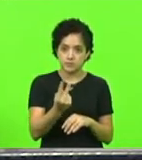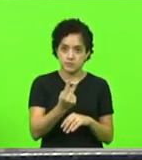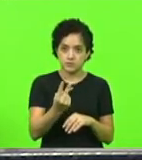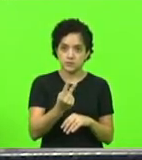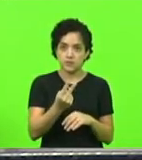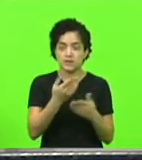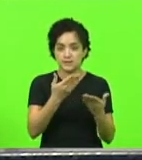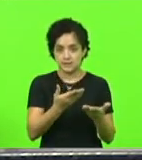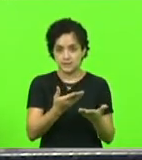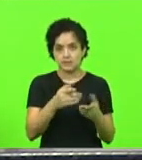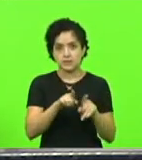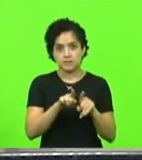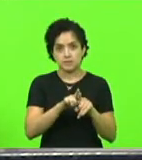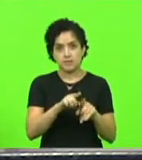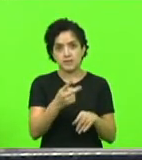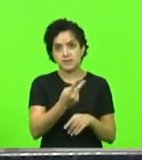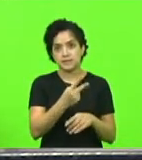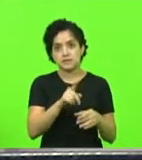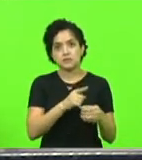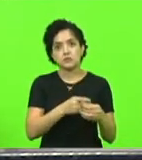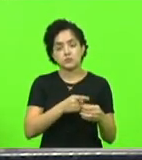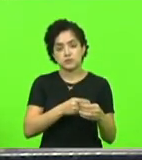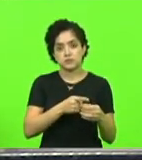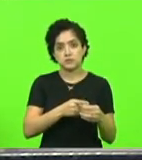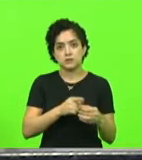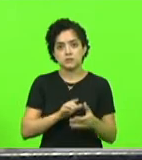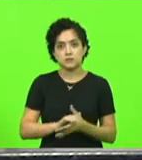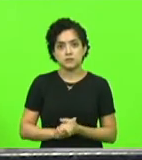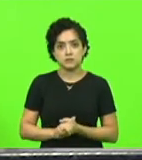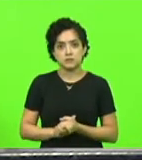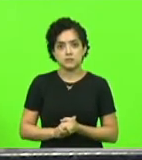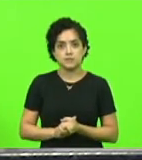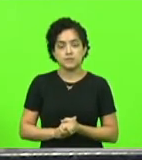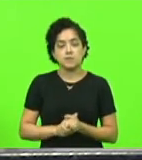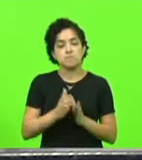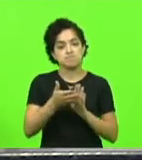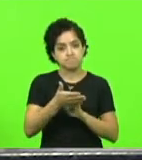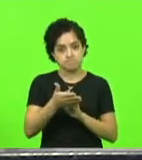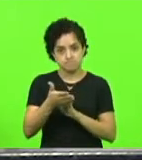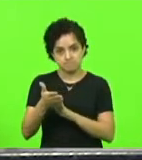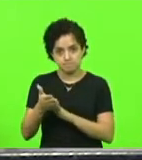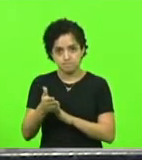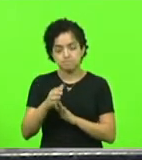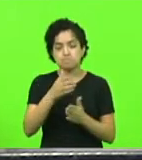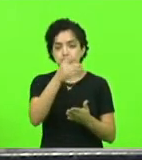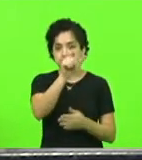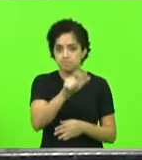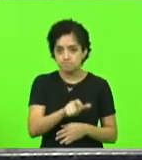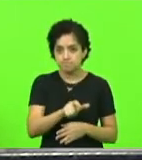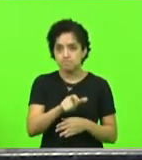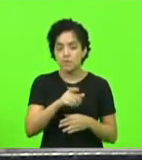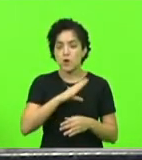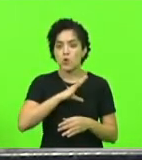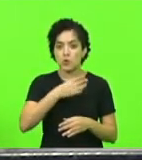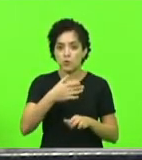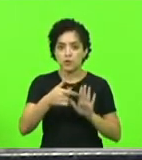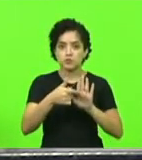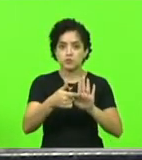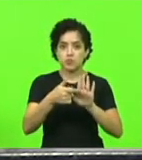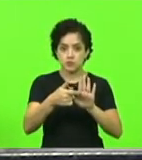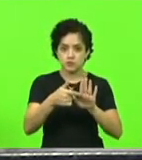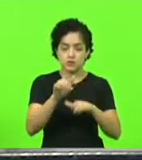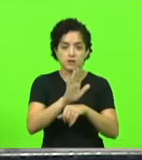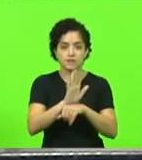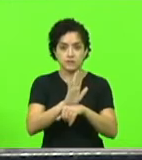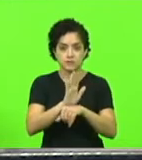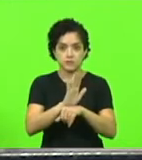ali de Capinzal e Piratuba, a SC-390, e parabéns a esse cidadão que tem coragem de expor a real situação